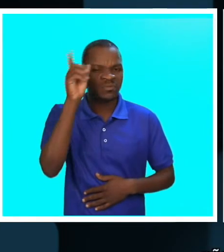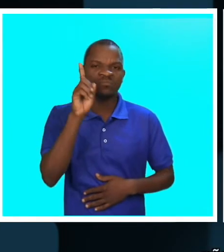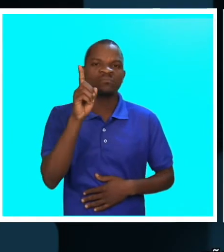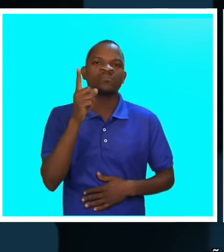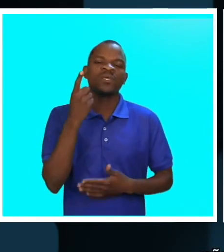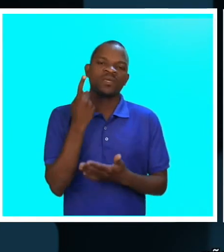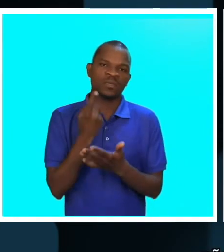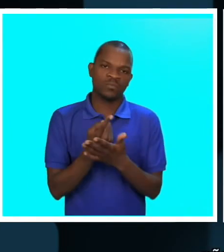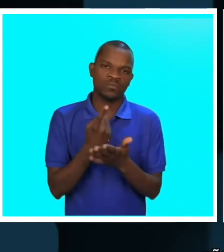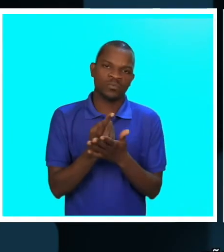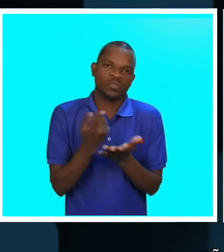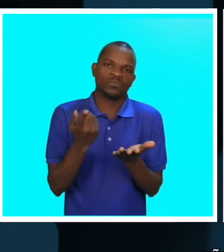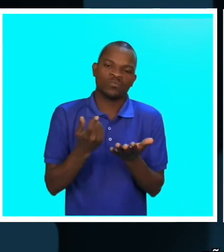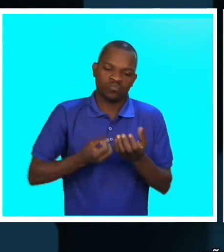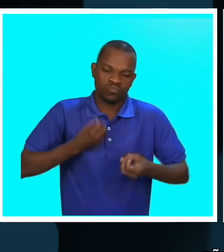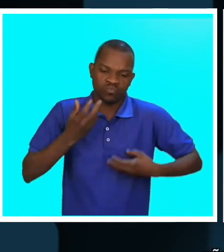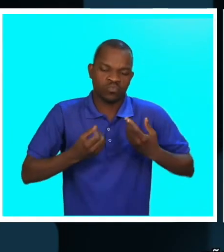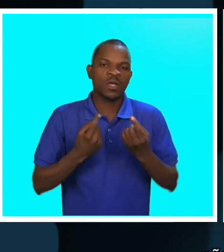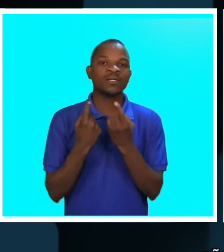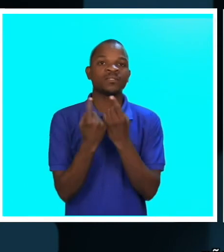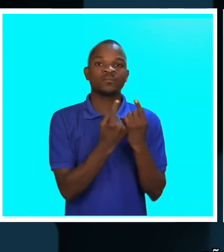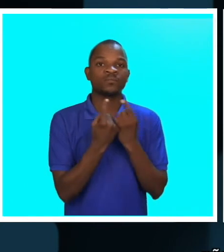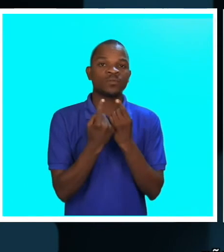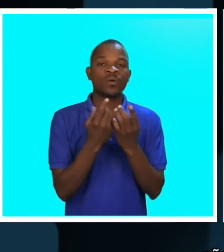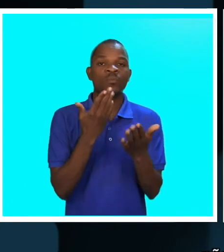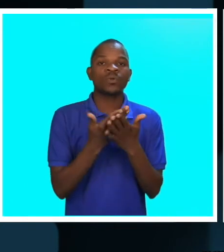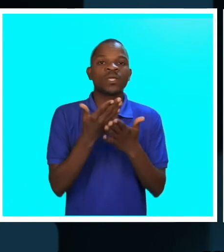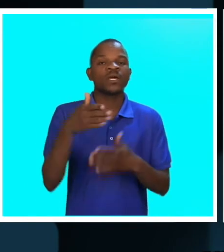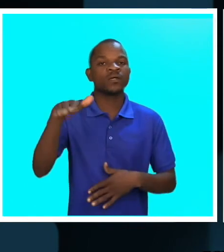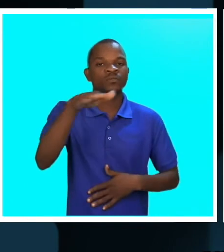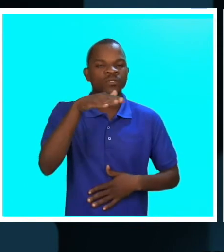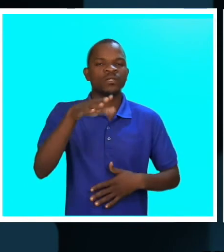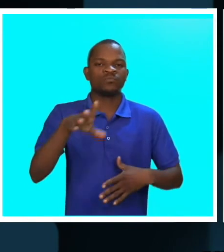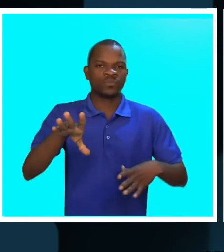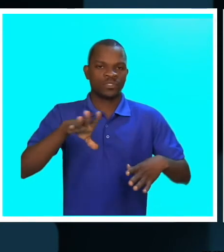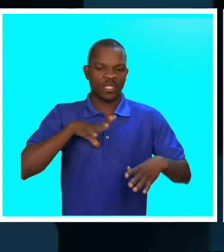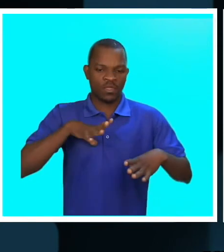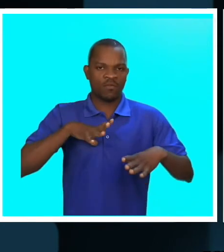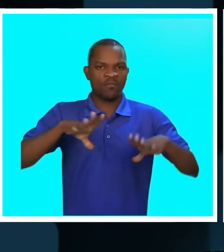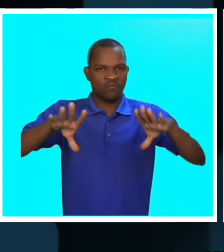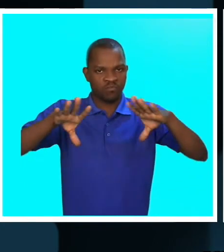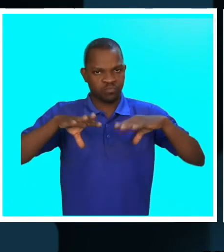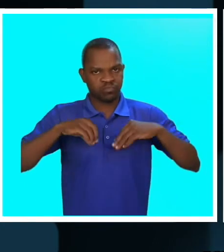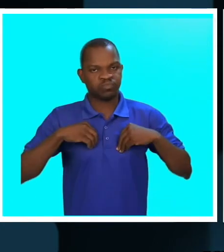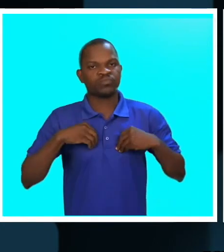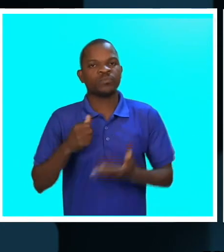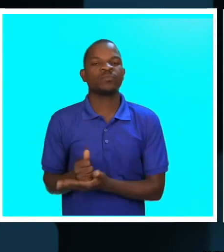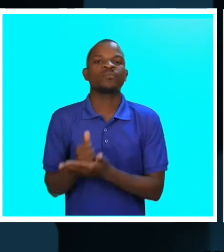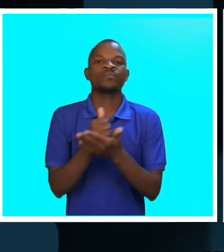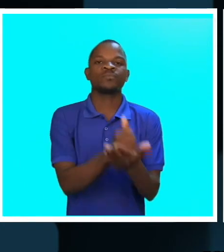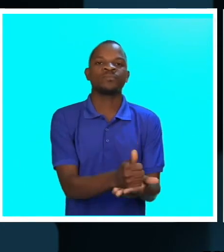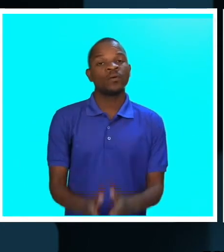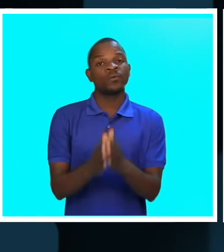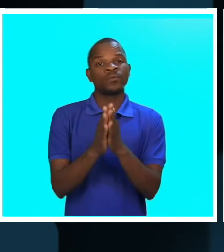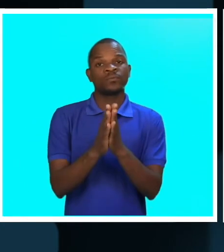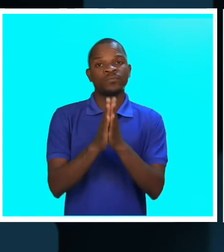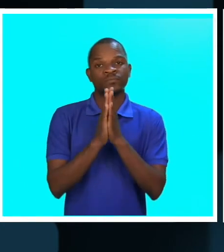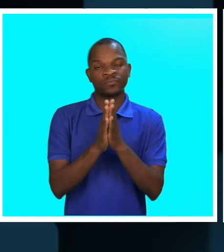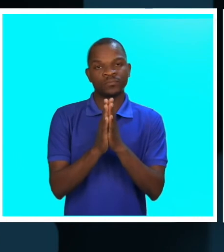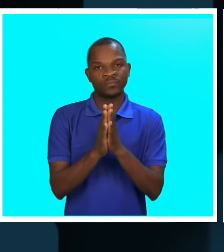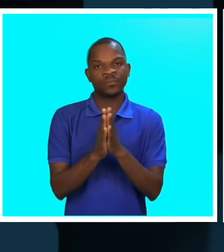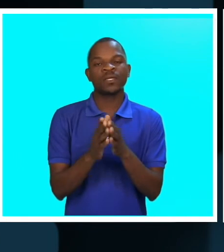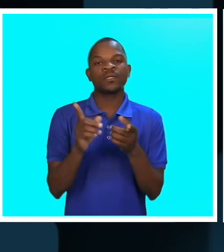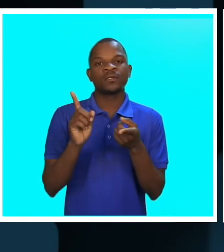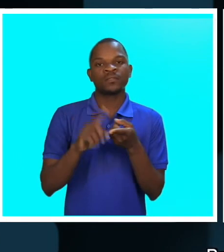Não tenham vergonha de reportar, não é, as suas situações, porque a sociedade está disposta a ajudar e a apoiar. Muito